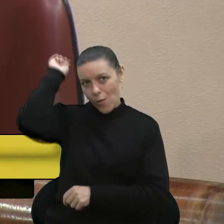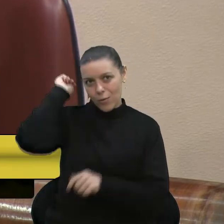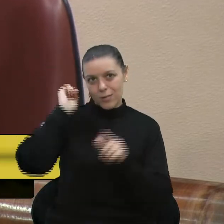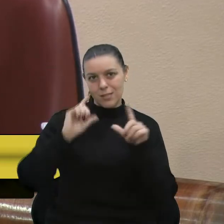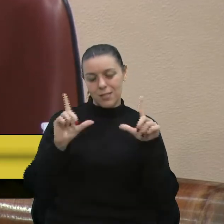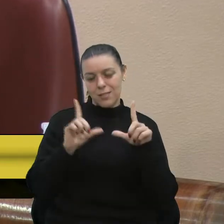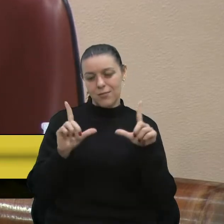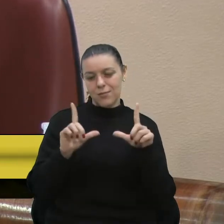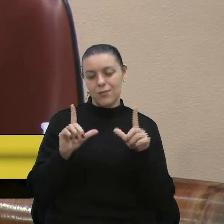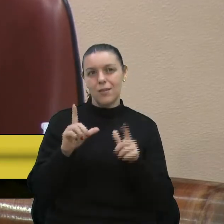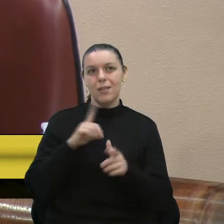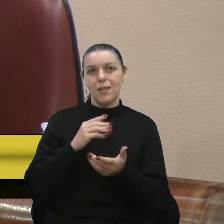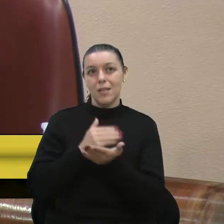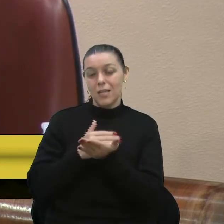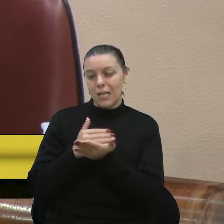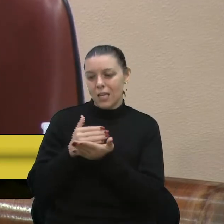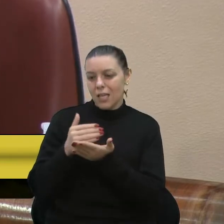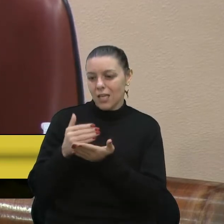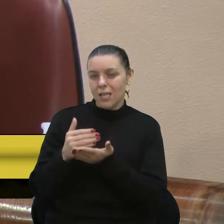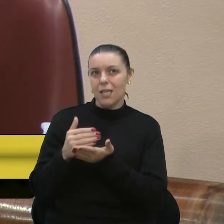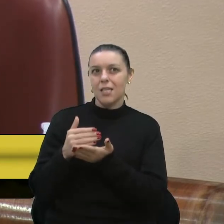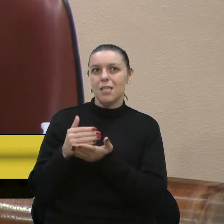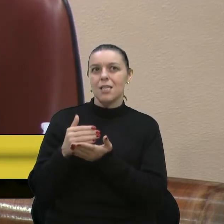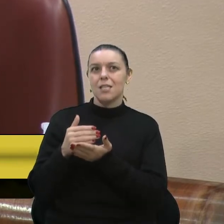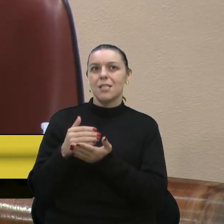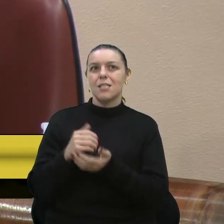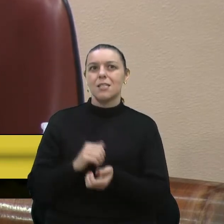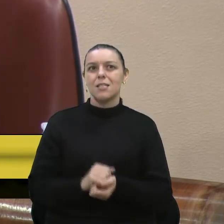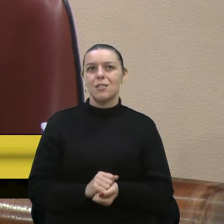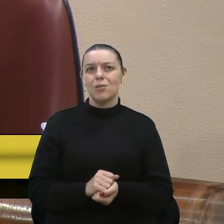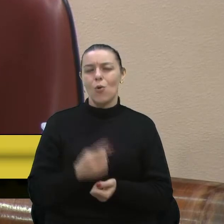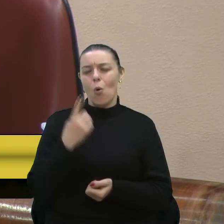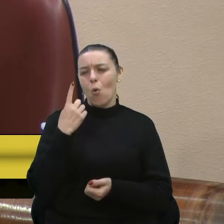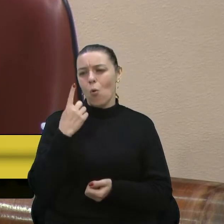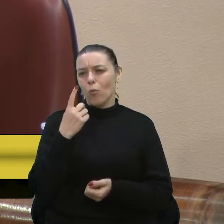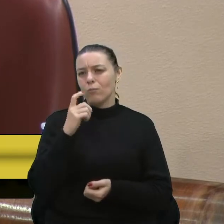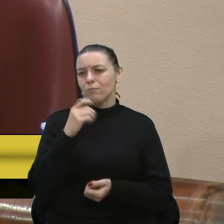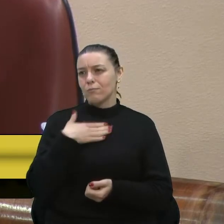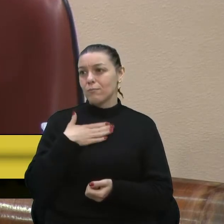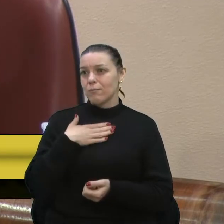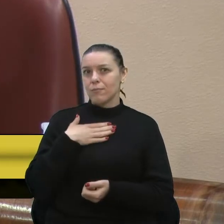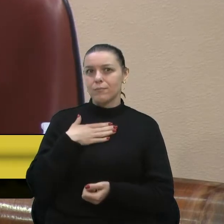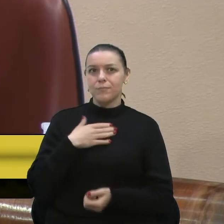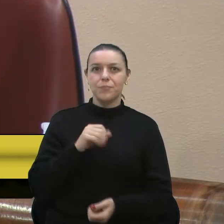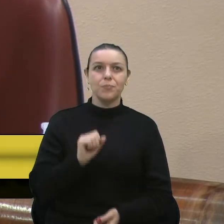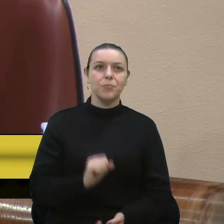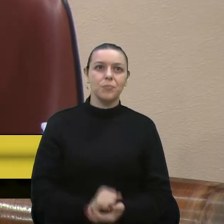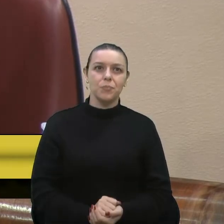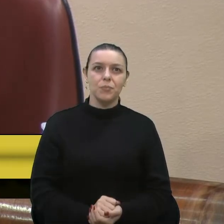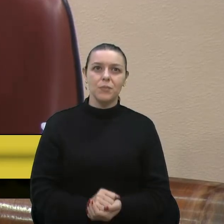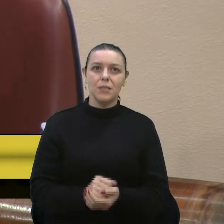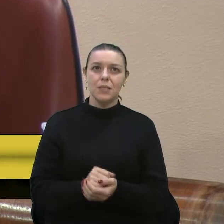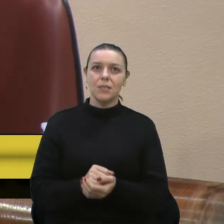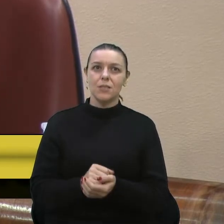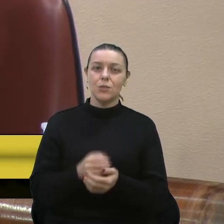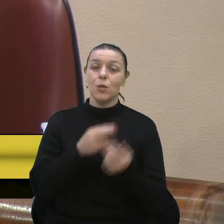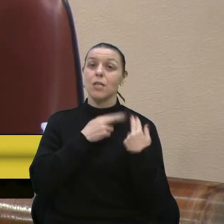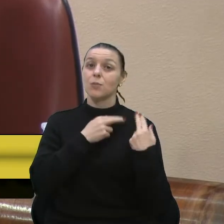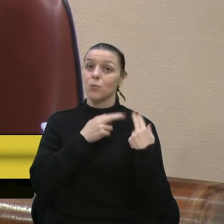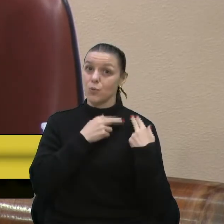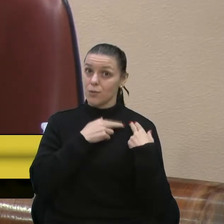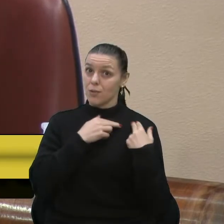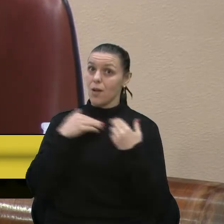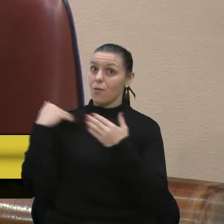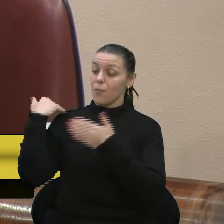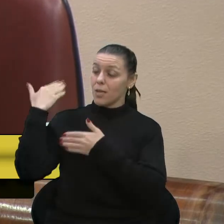início, como, sem dúvida nenhuma, assim, um dos pais, um dos culpados, um dos responsáveis por toda a minha